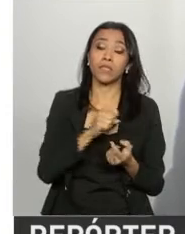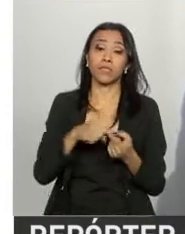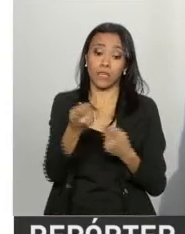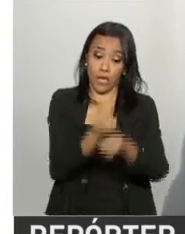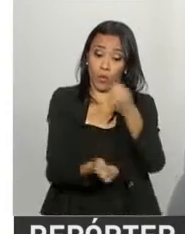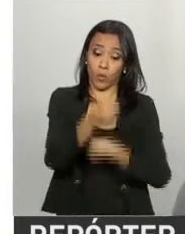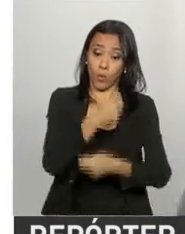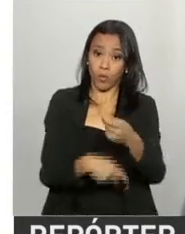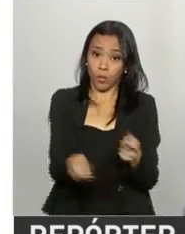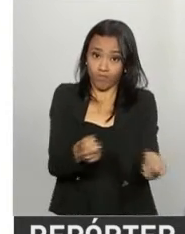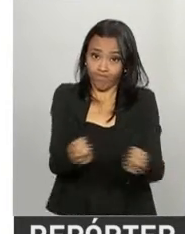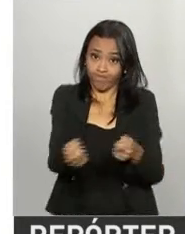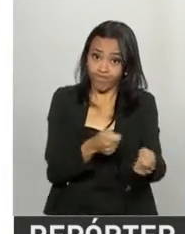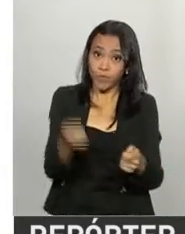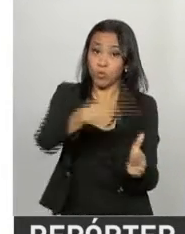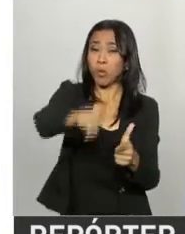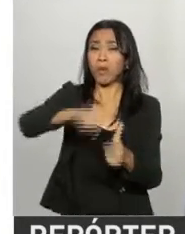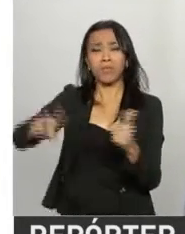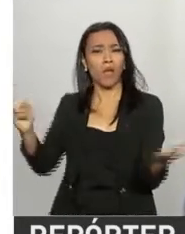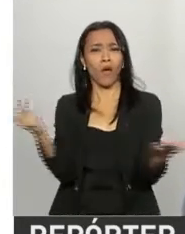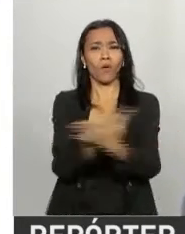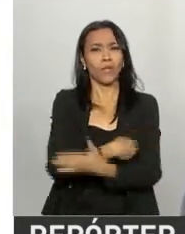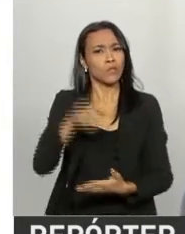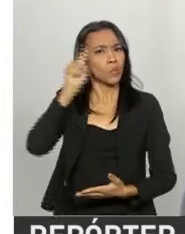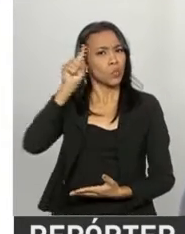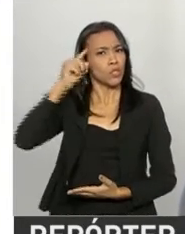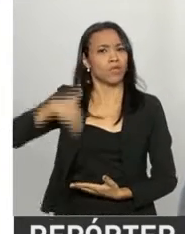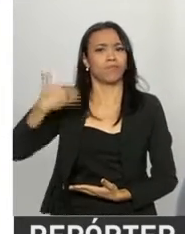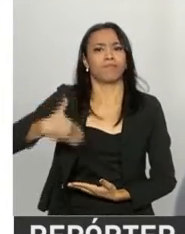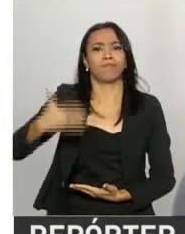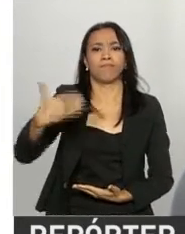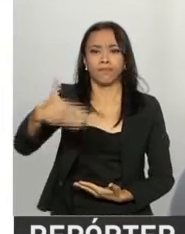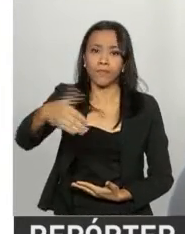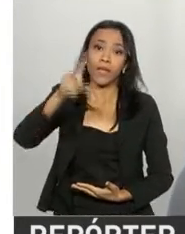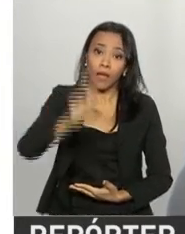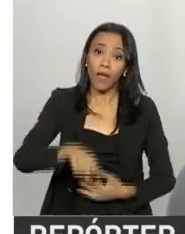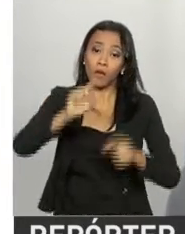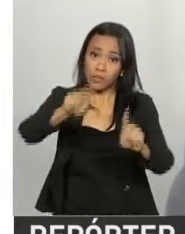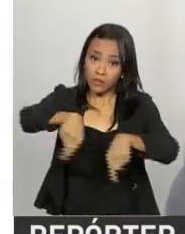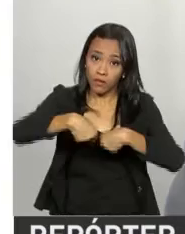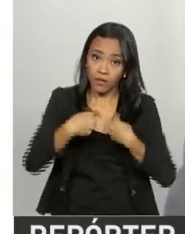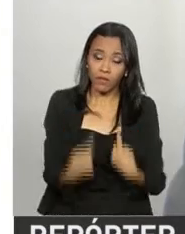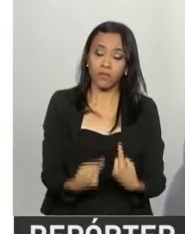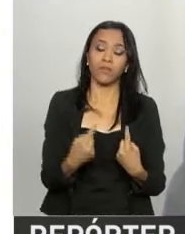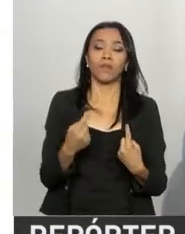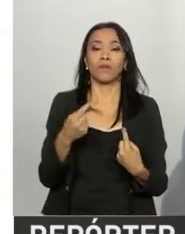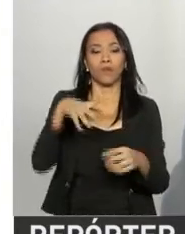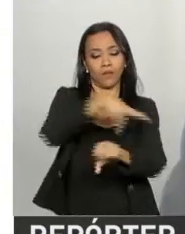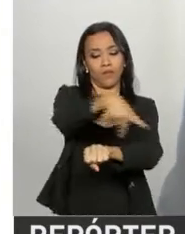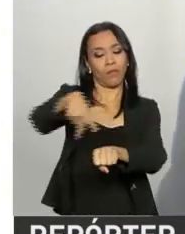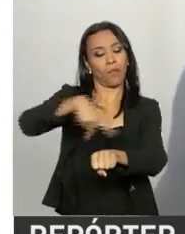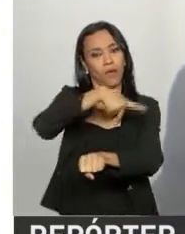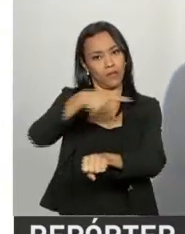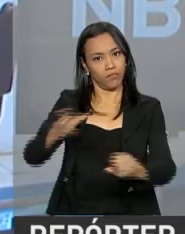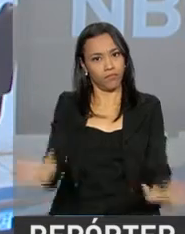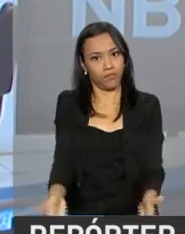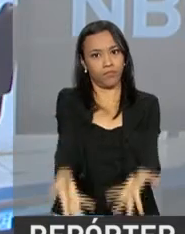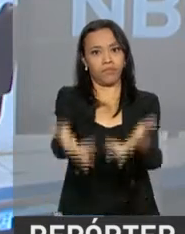e efetivas para os problemas cotidianos, como parte do grande desafio de fazer nosso país